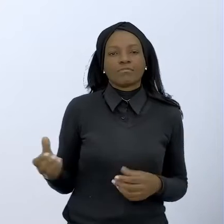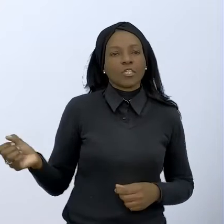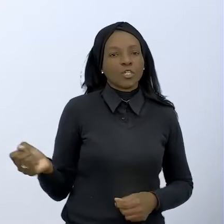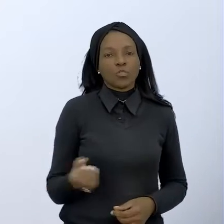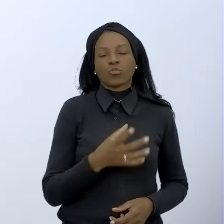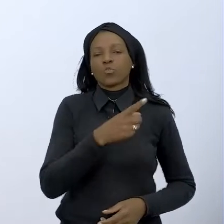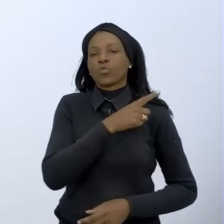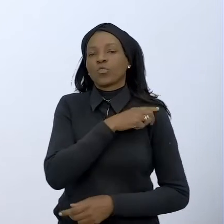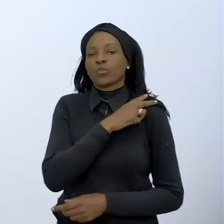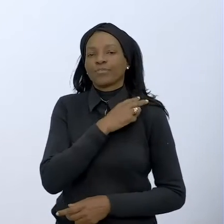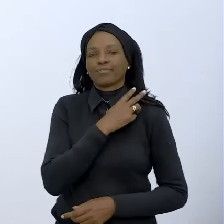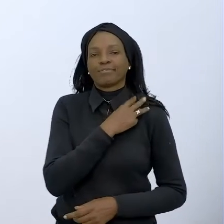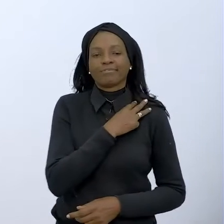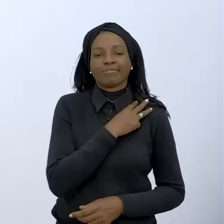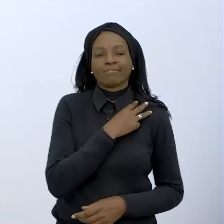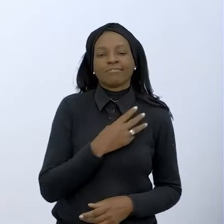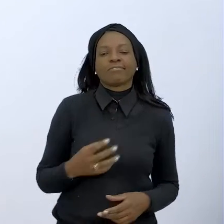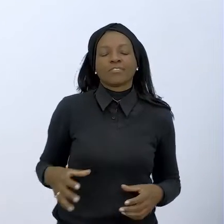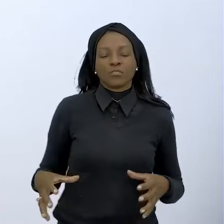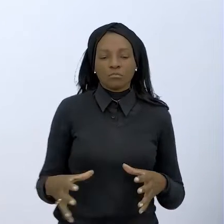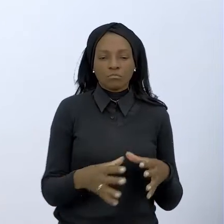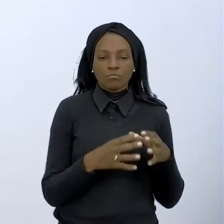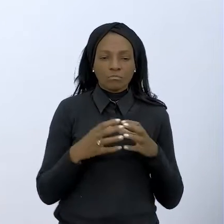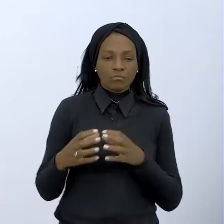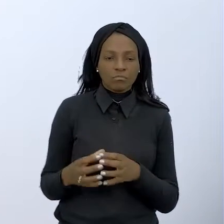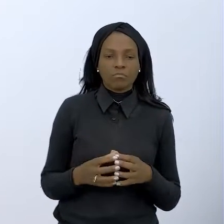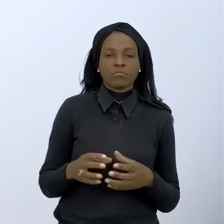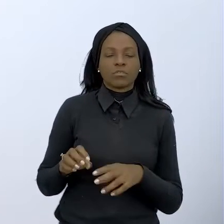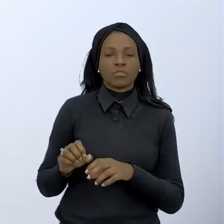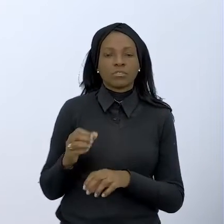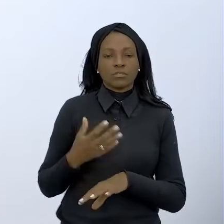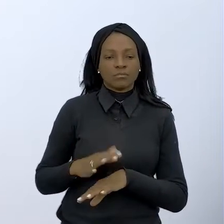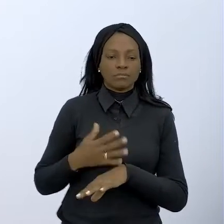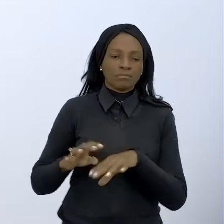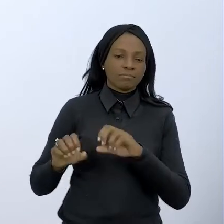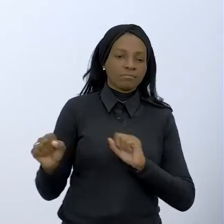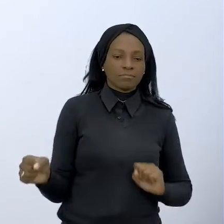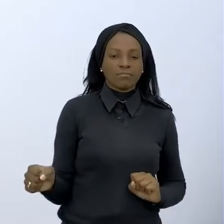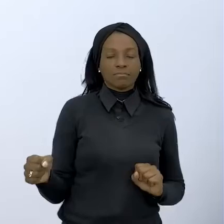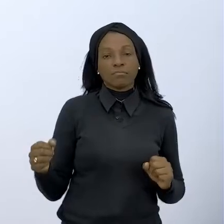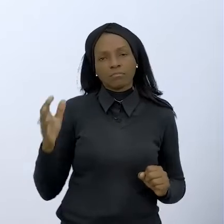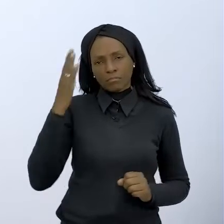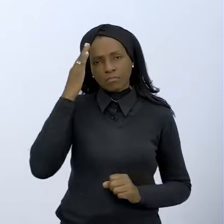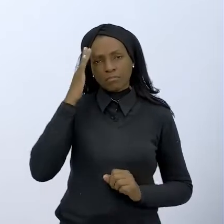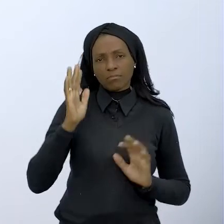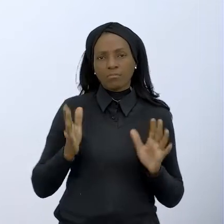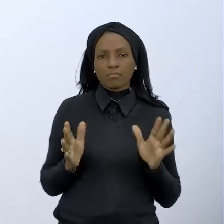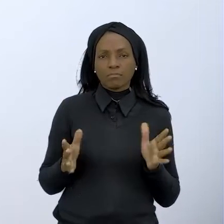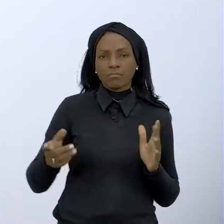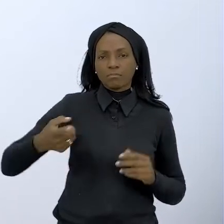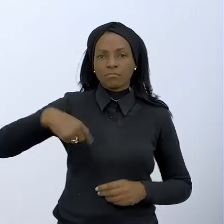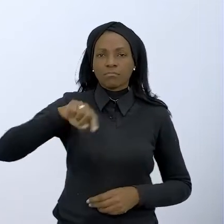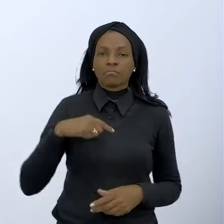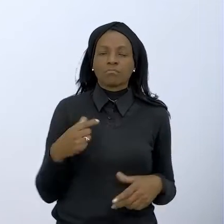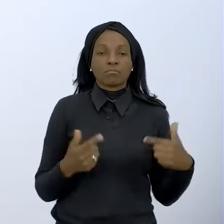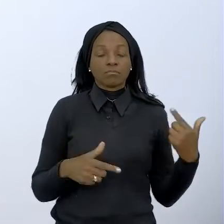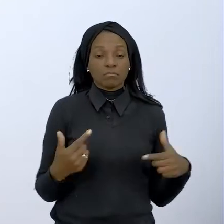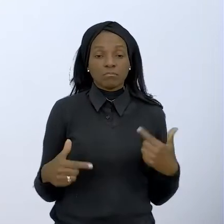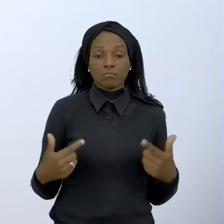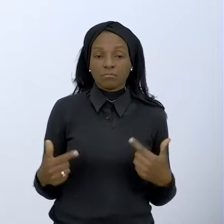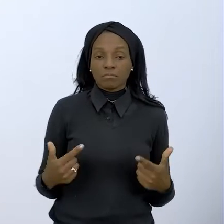ensino médio, dos itinerários formativos. A gente já sabe, nós trabalhamos aqui de uma